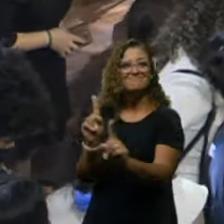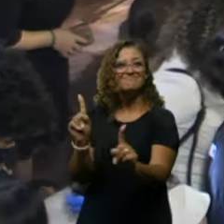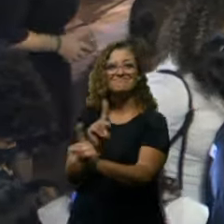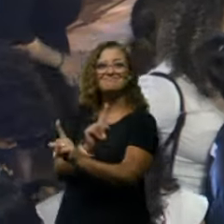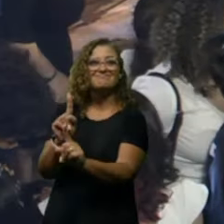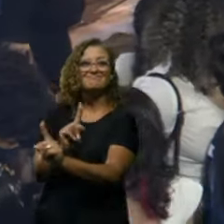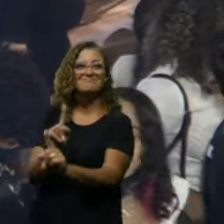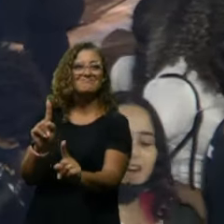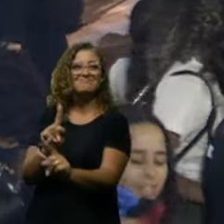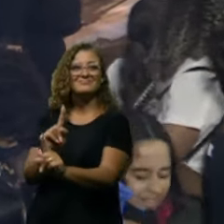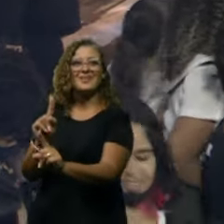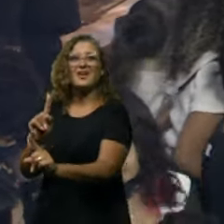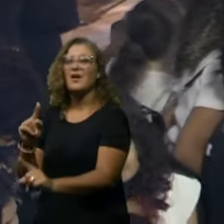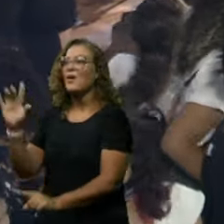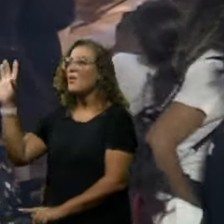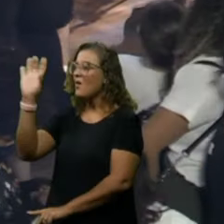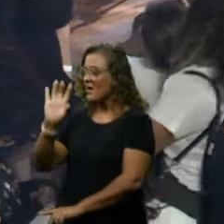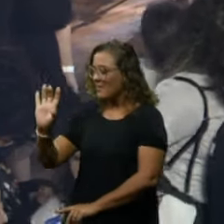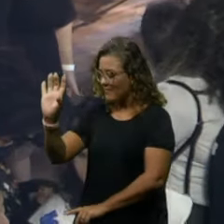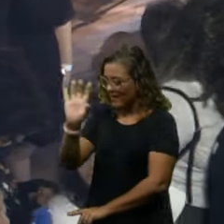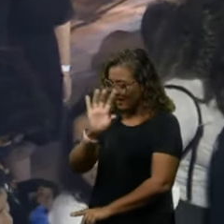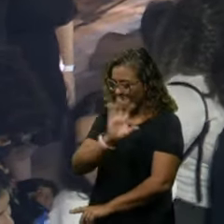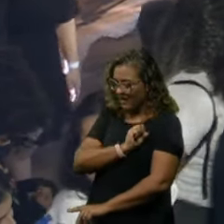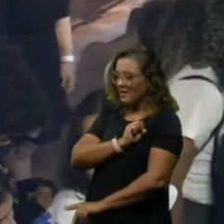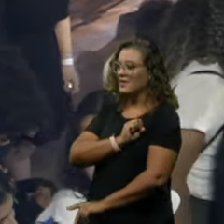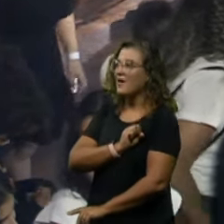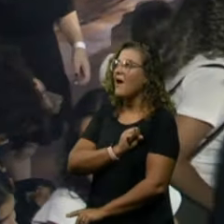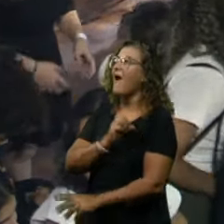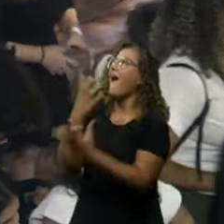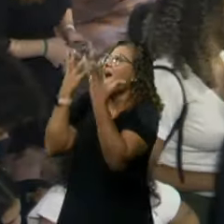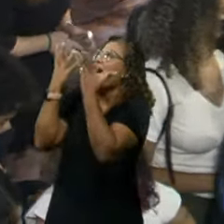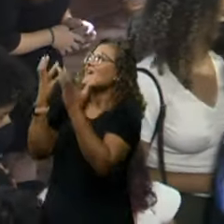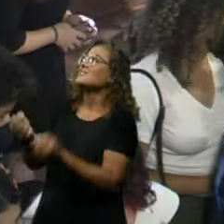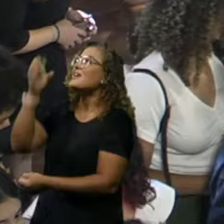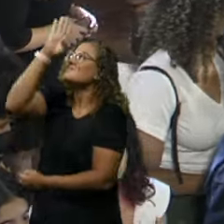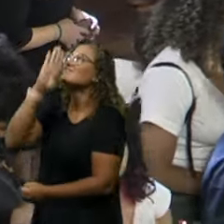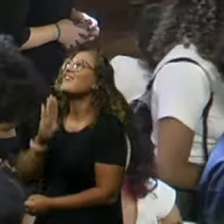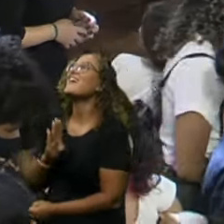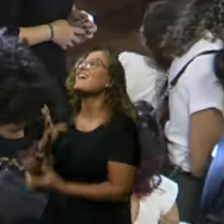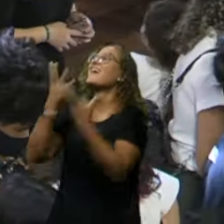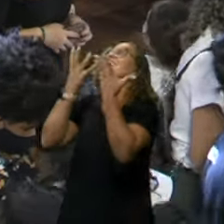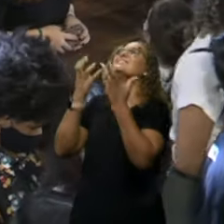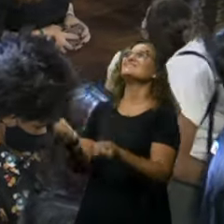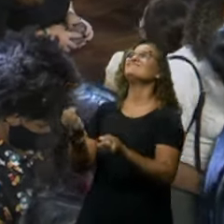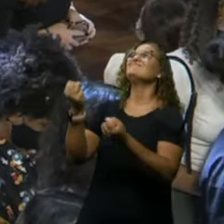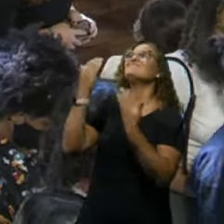o amor se ganha de graça